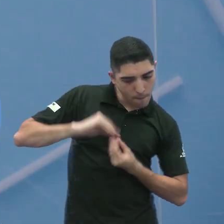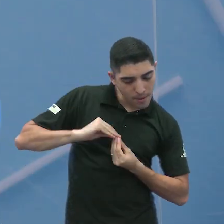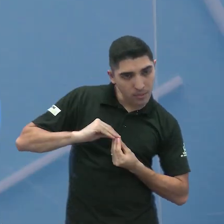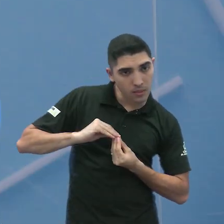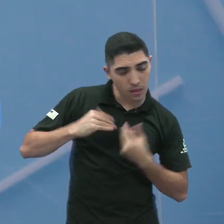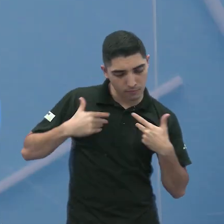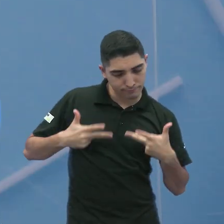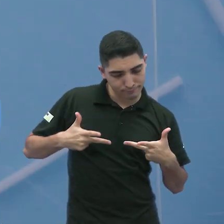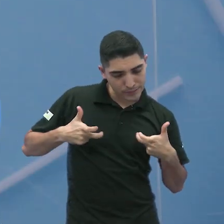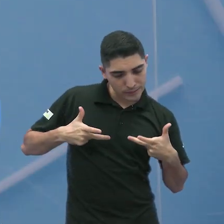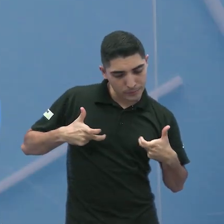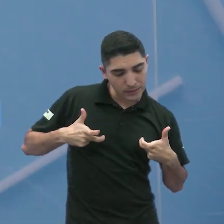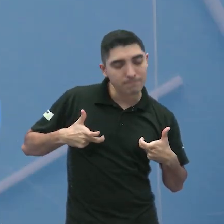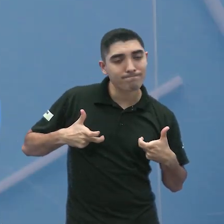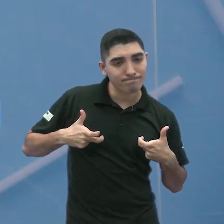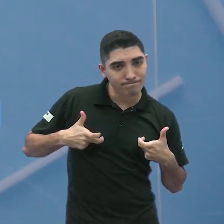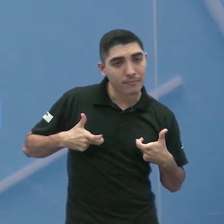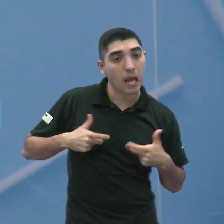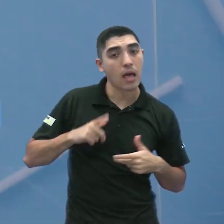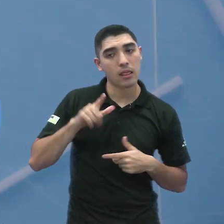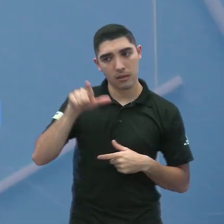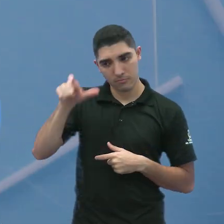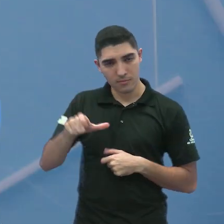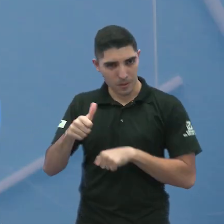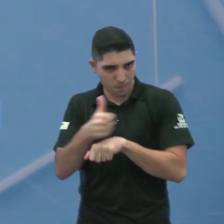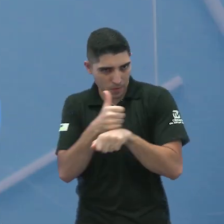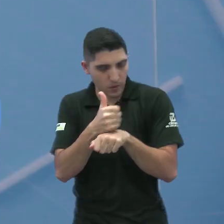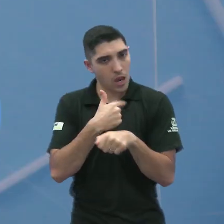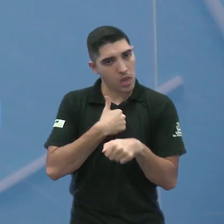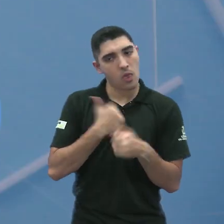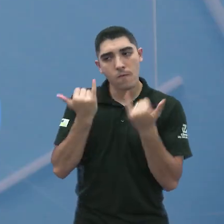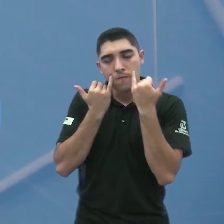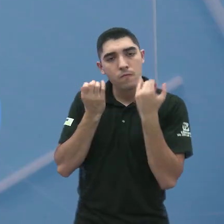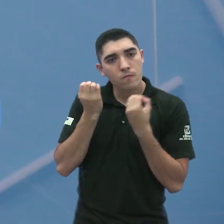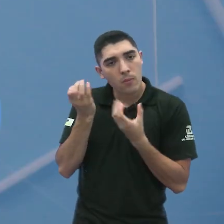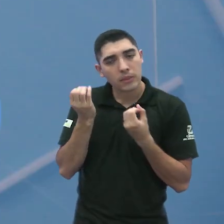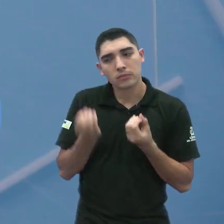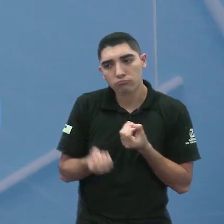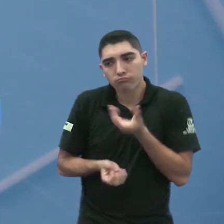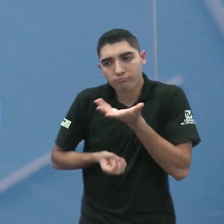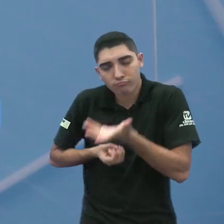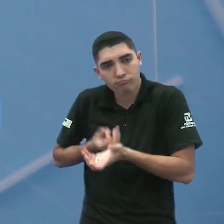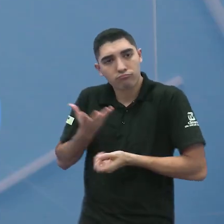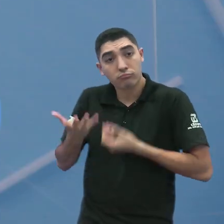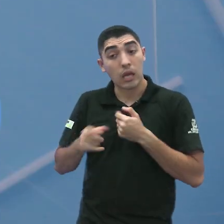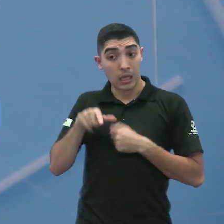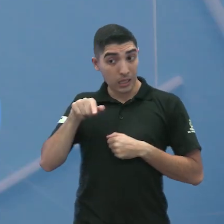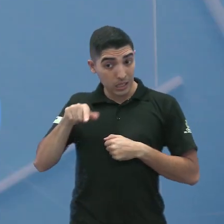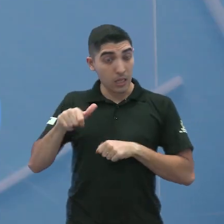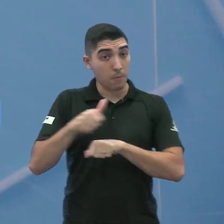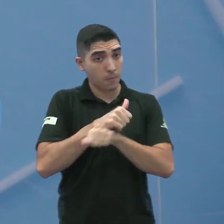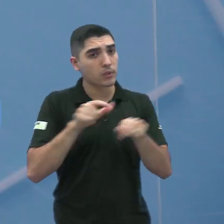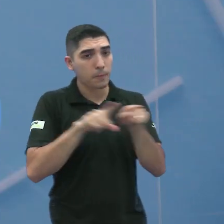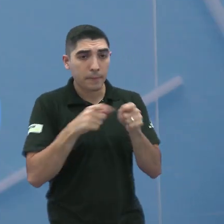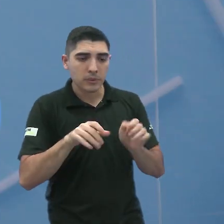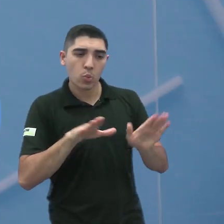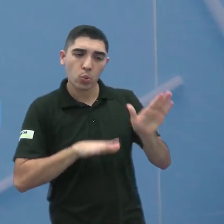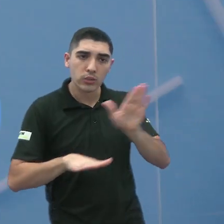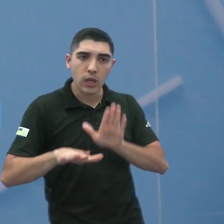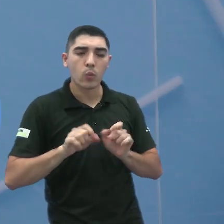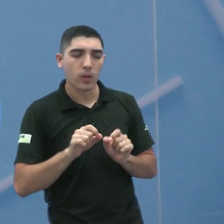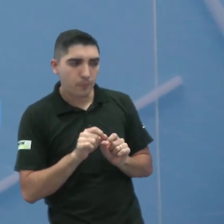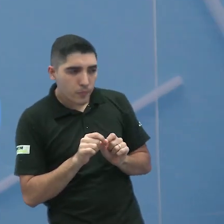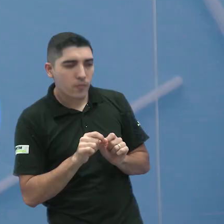as informações necessárias para o profissional, e o profissional também ter a paciência e o cuidado de ir peneirando as